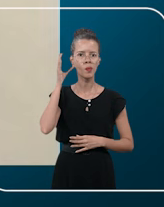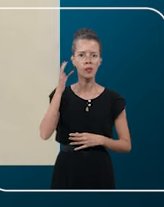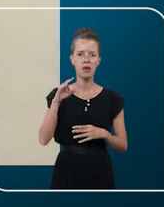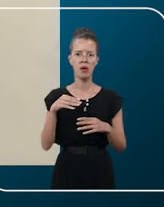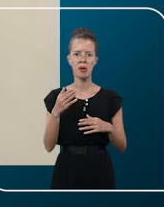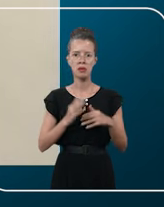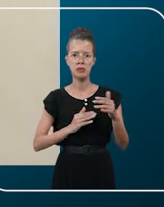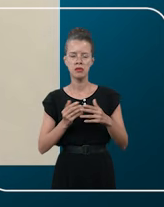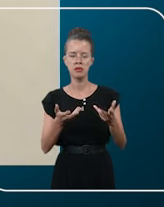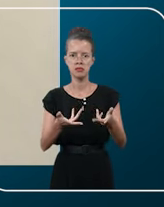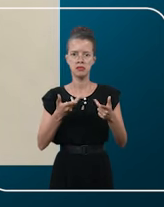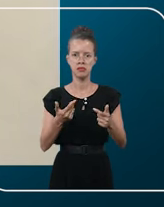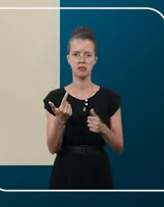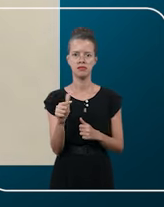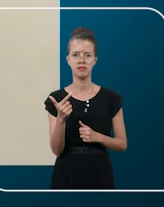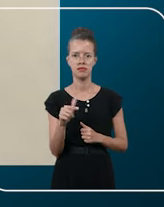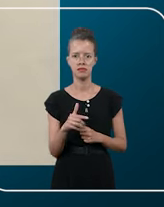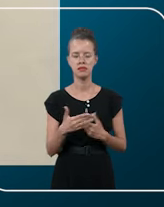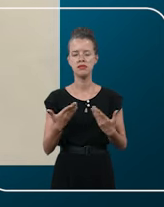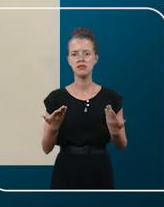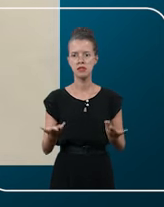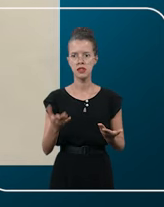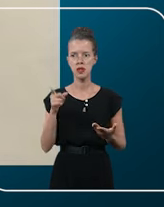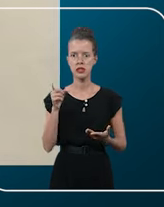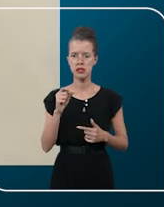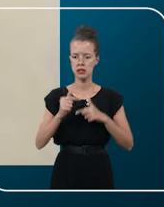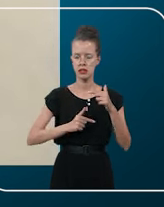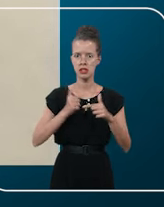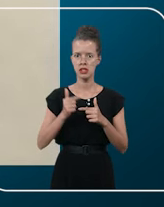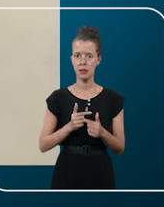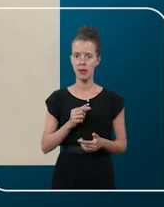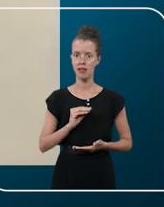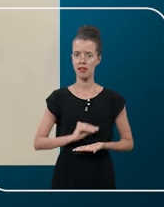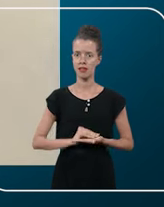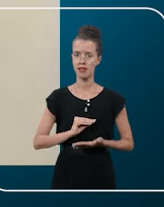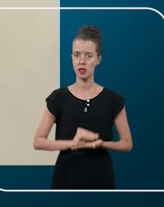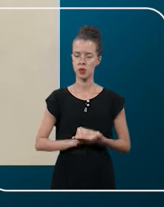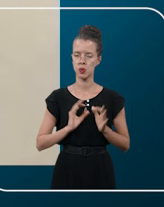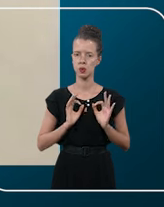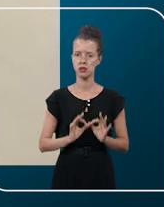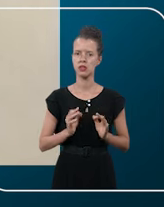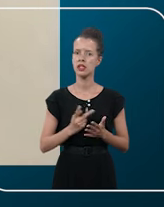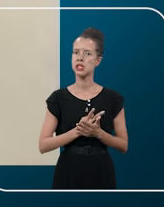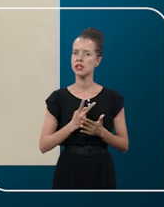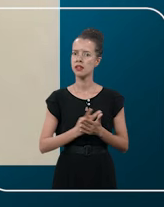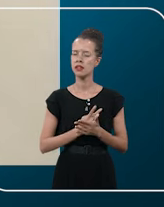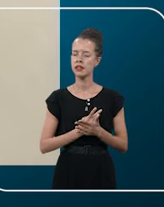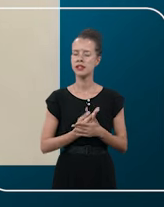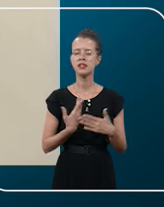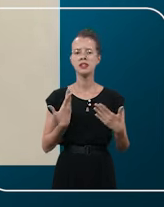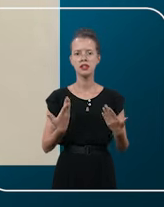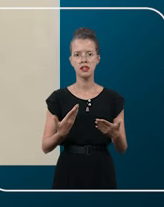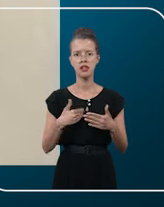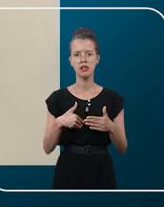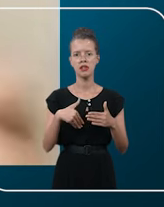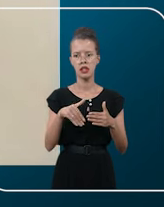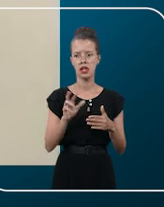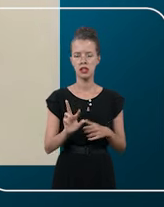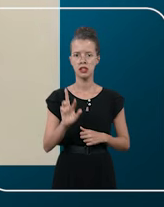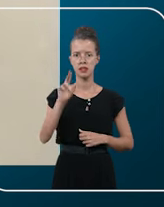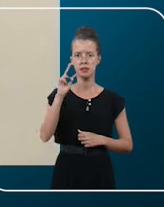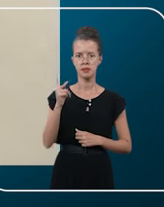serviço, havendo falha na prestação do serviço, eu vou acabar imputando ali a responsabilização